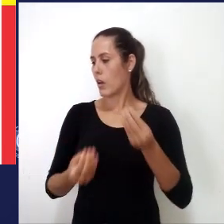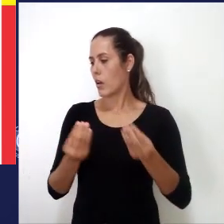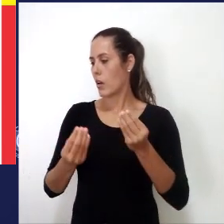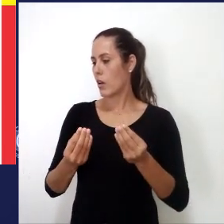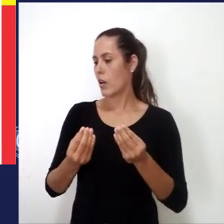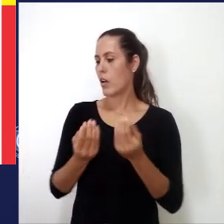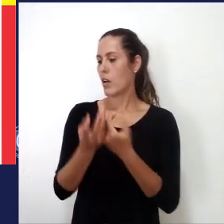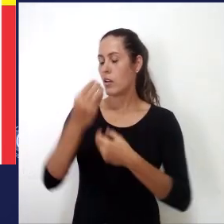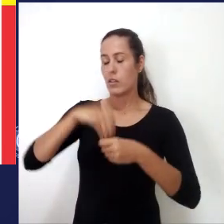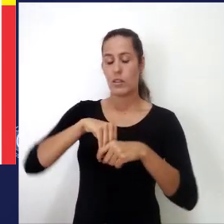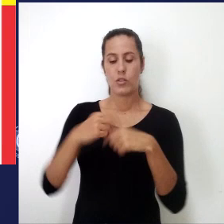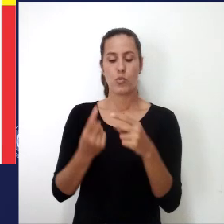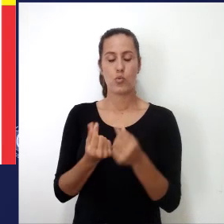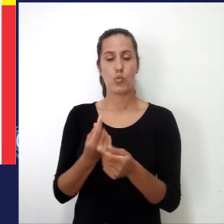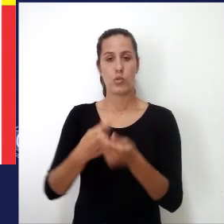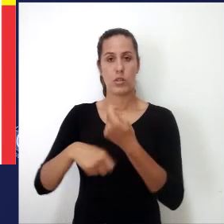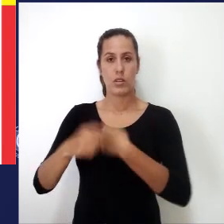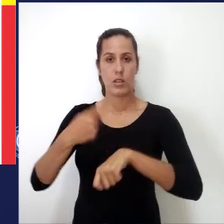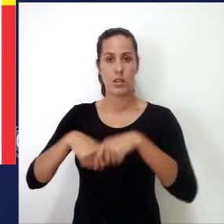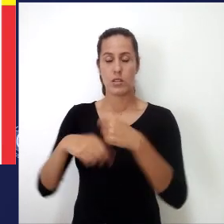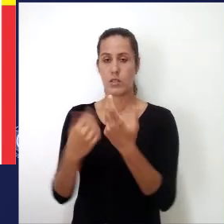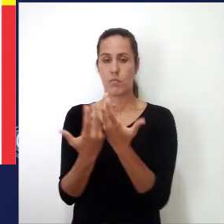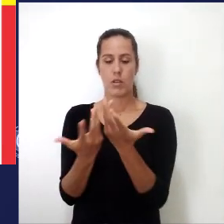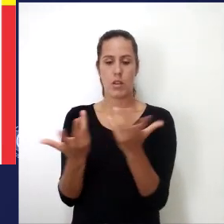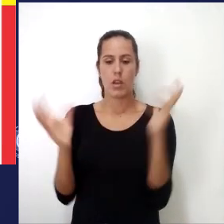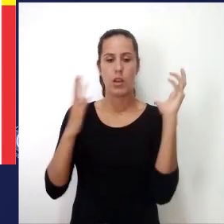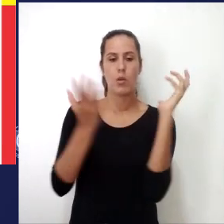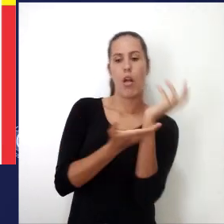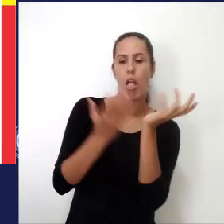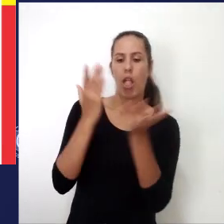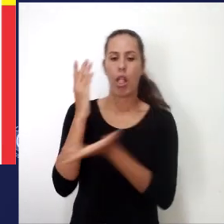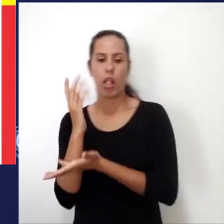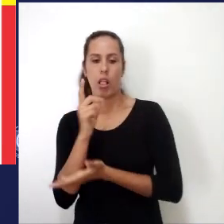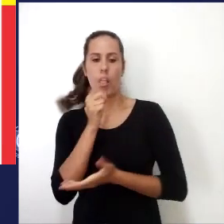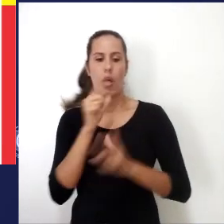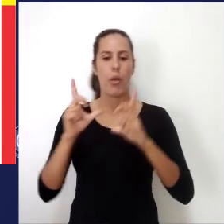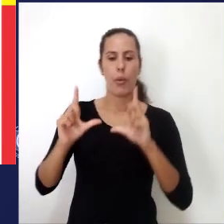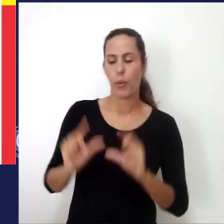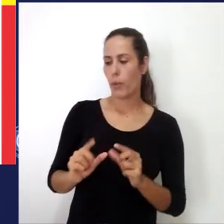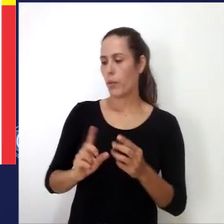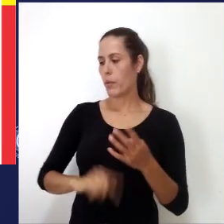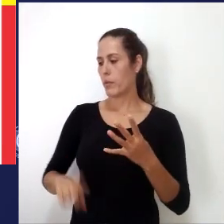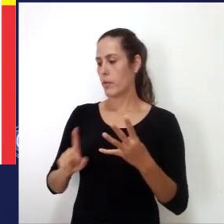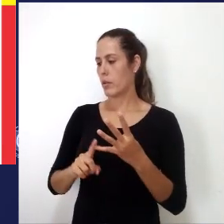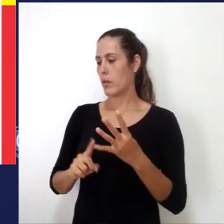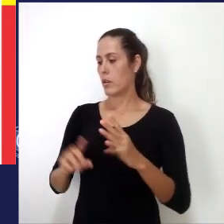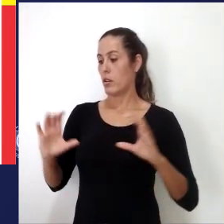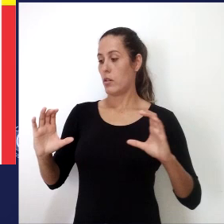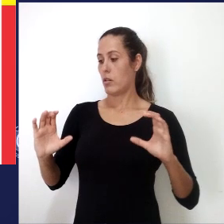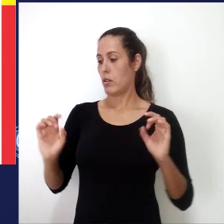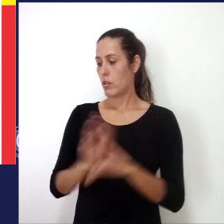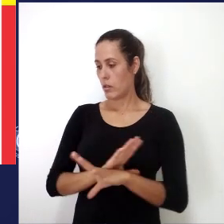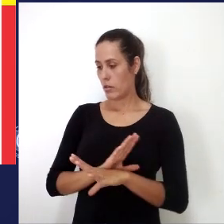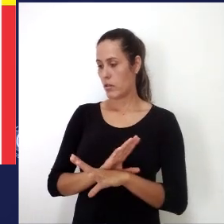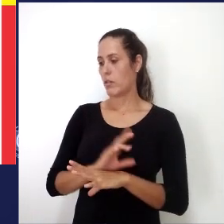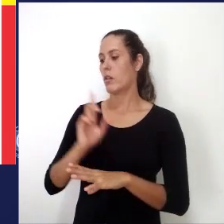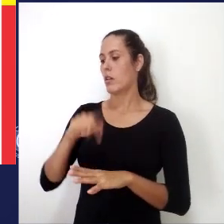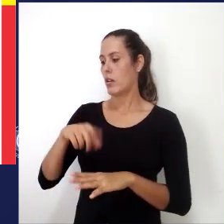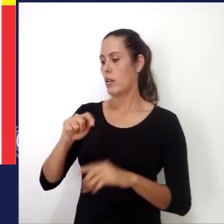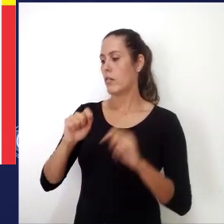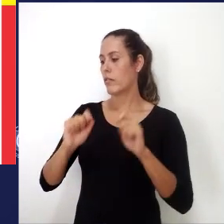né? Existe um crescimento econômico a qualquer preço. Existe a absoluta, que